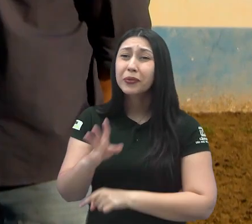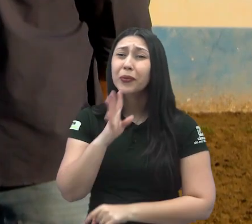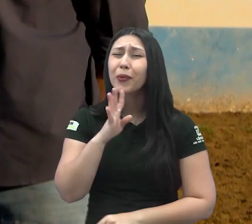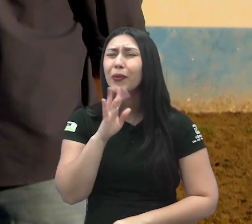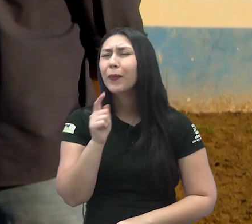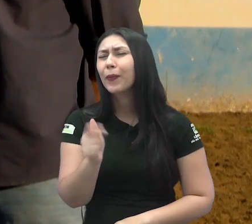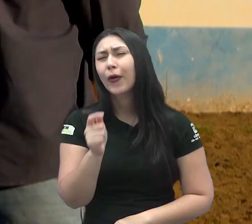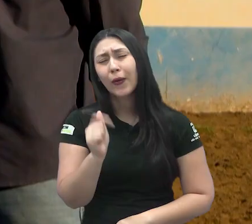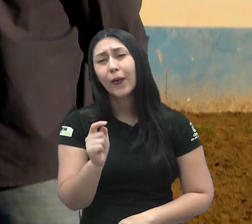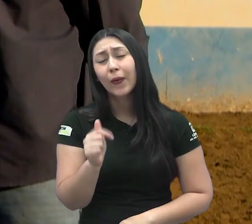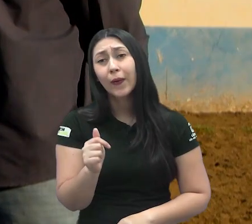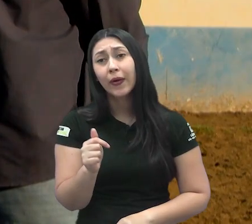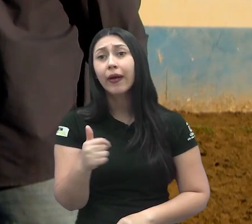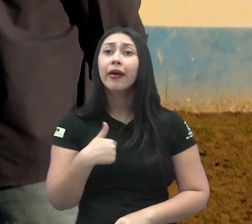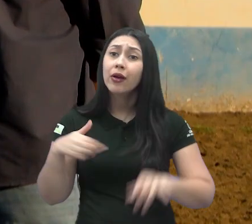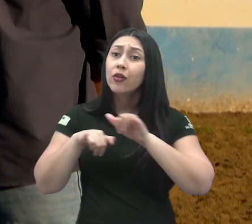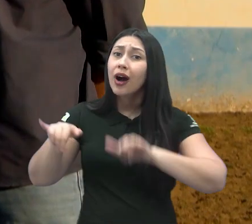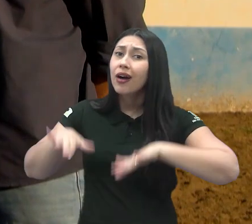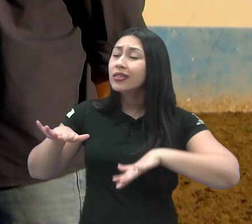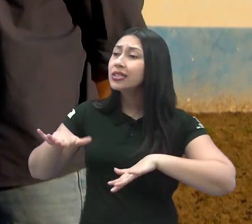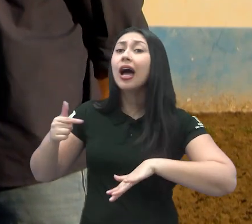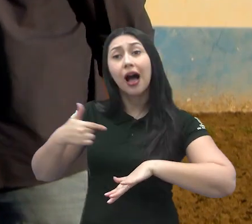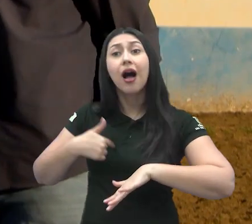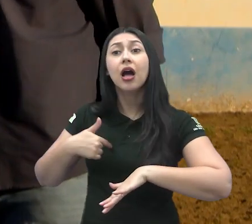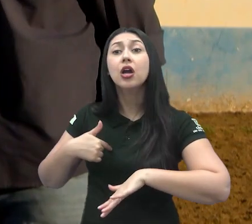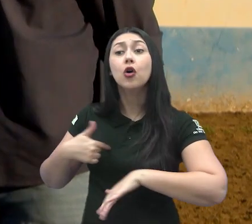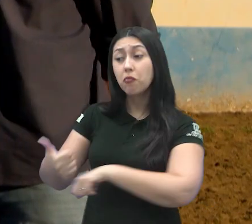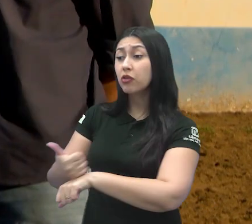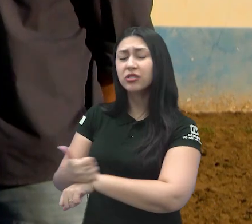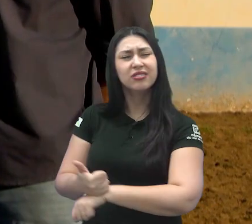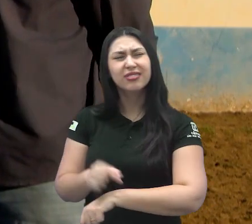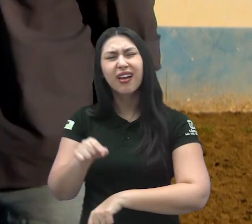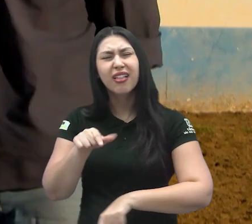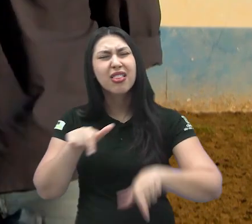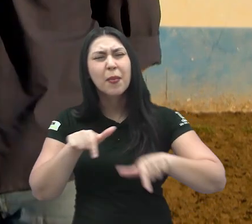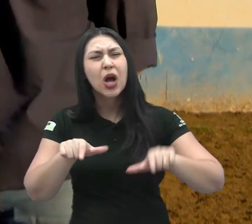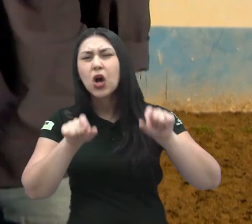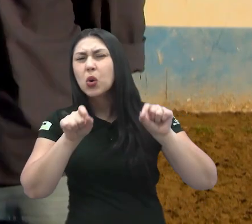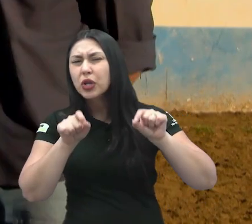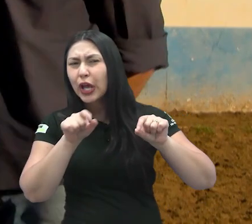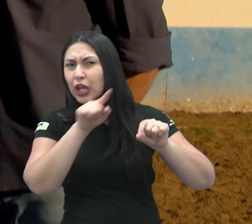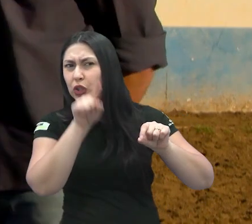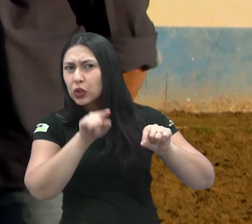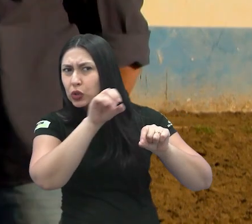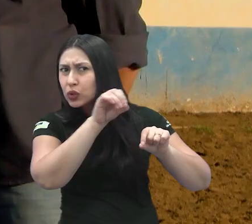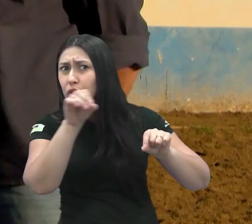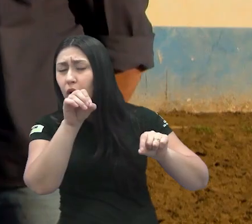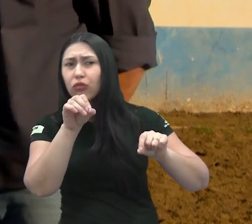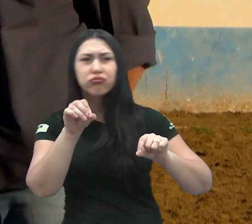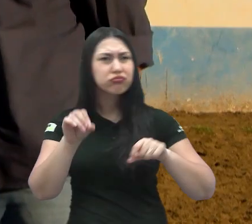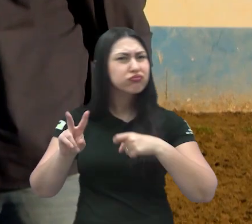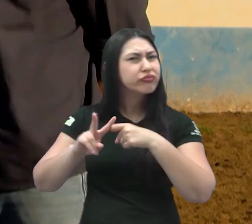normalmente eu falo que eu sou zootecnista e aí o questionamento é, tá, o que é? Você trabalha em zoológico? Você é tipo veterinário?